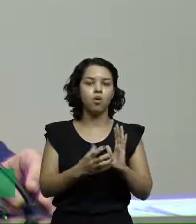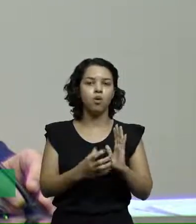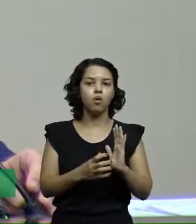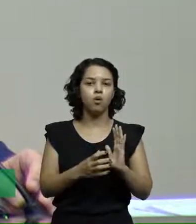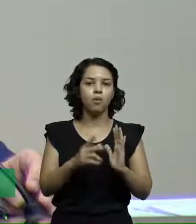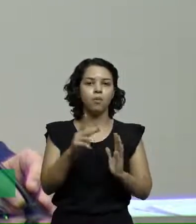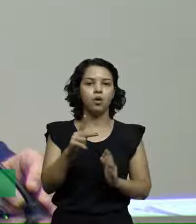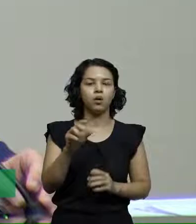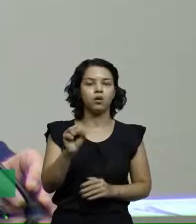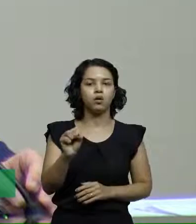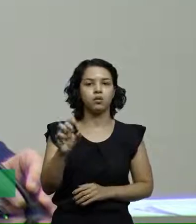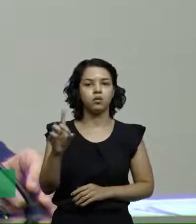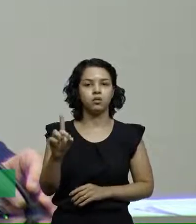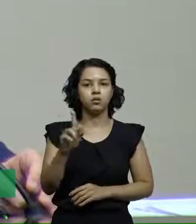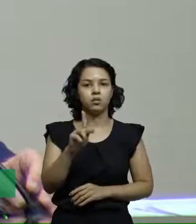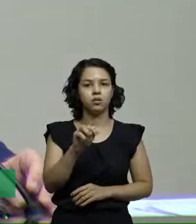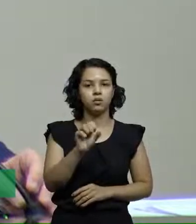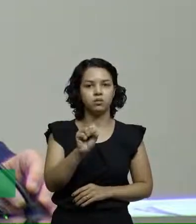PSD-PSC.